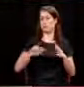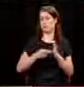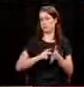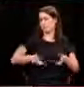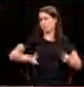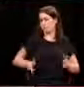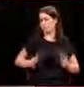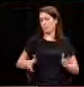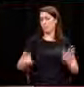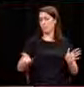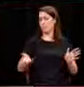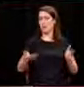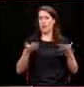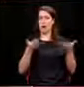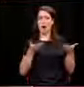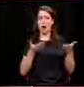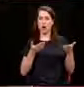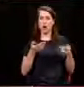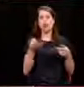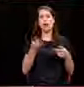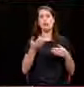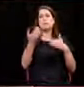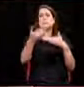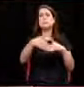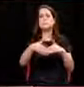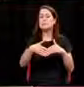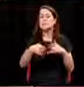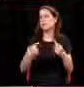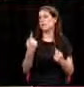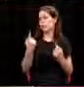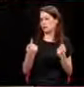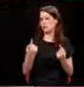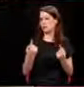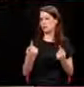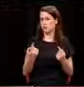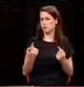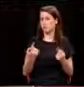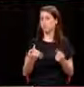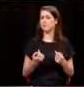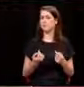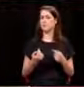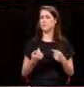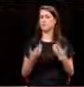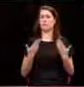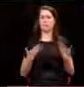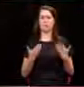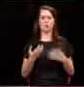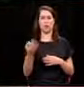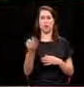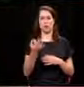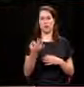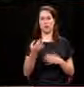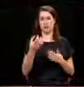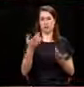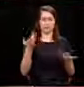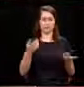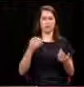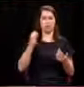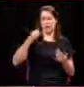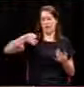neste momento está ainda um pouco limitada. Todos hoje temos dispositivos móveis como